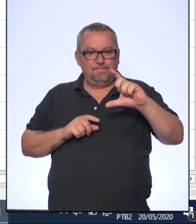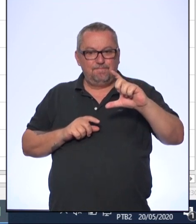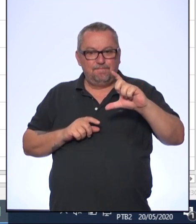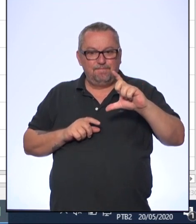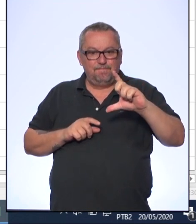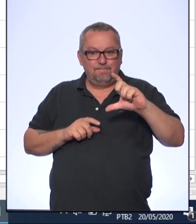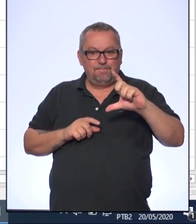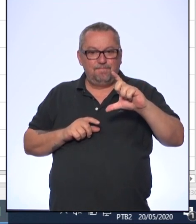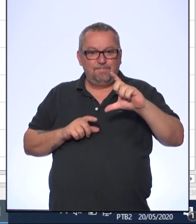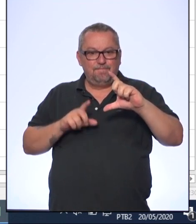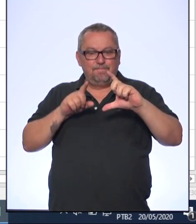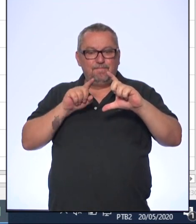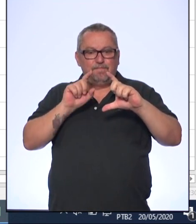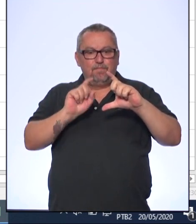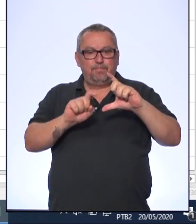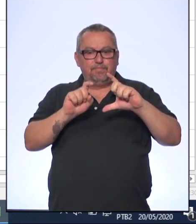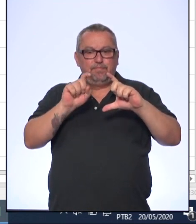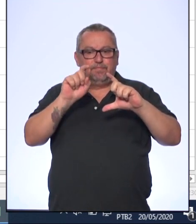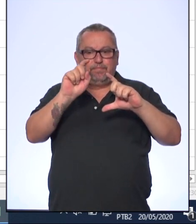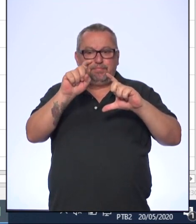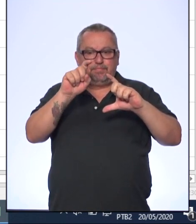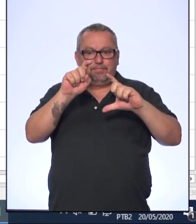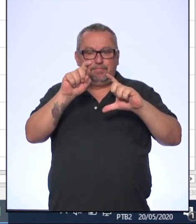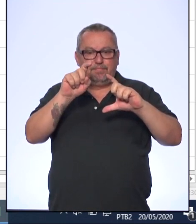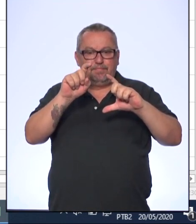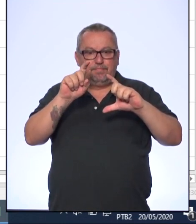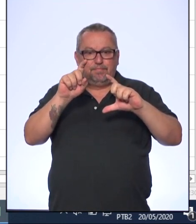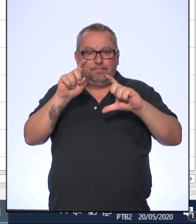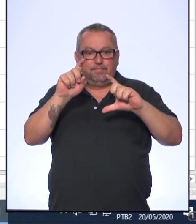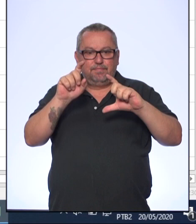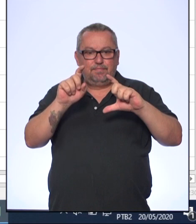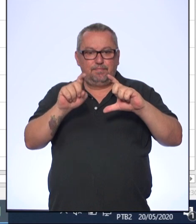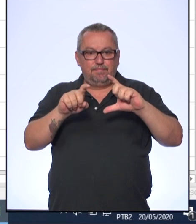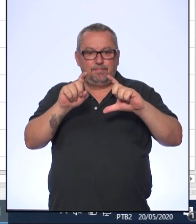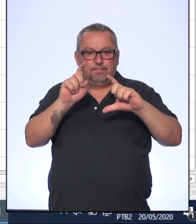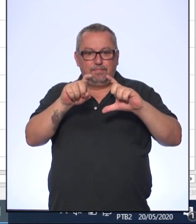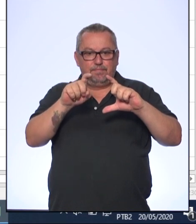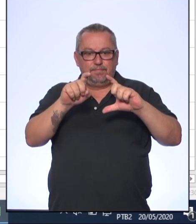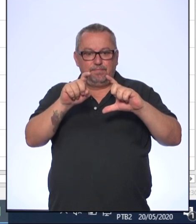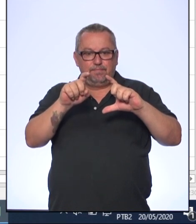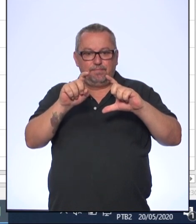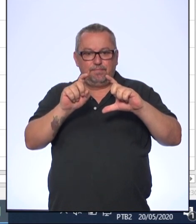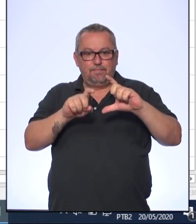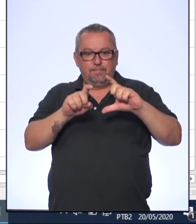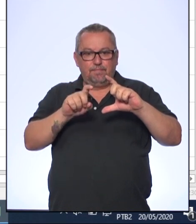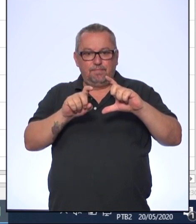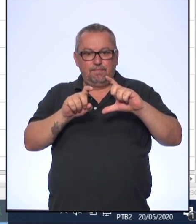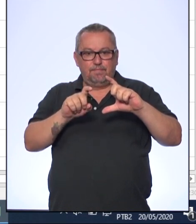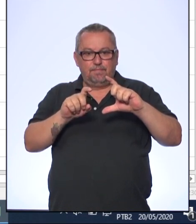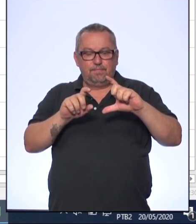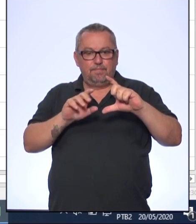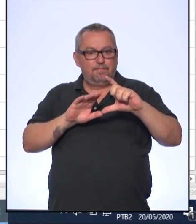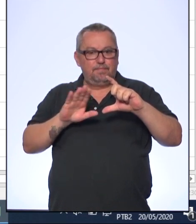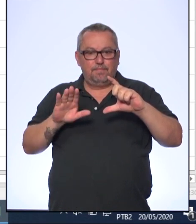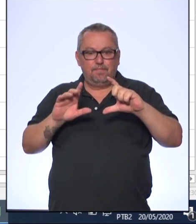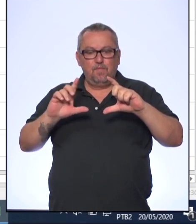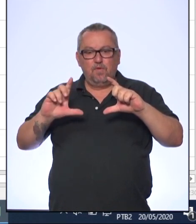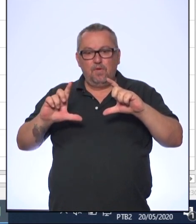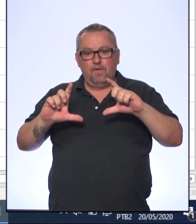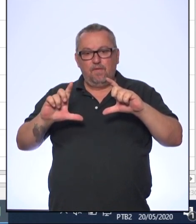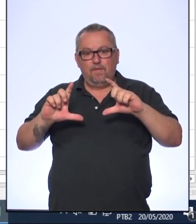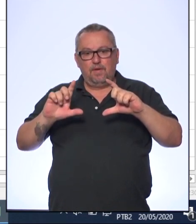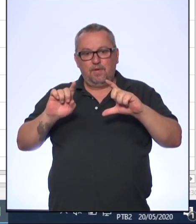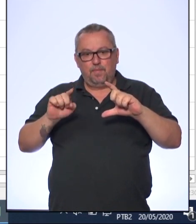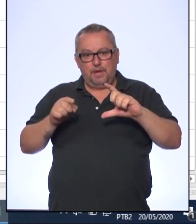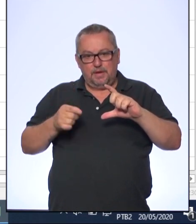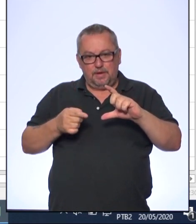posso selecionar quem eu quero somar. Eu venho com o mouse, ó, seleciono as duas células,